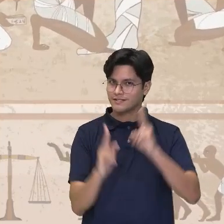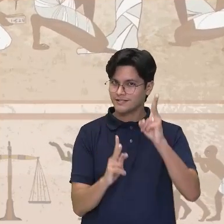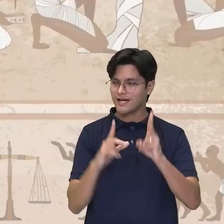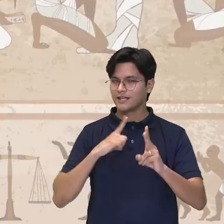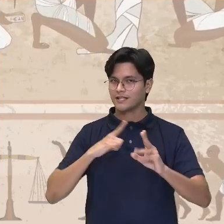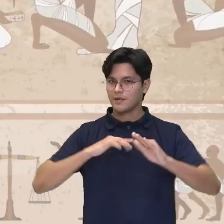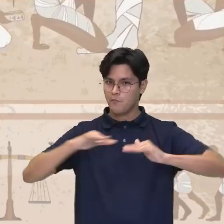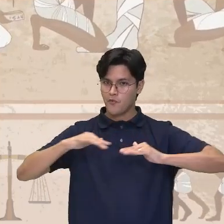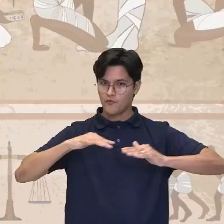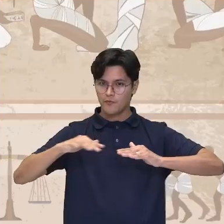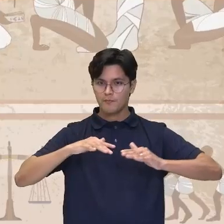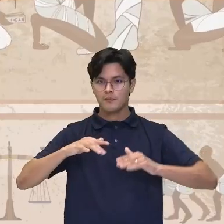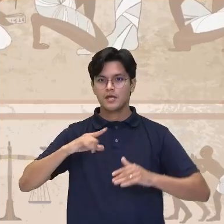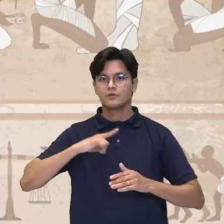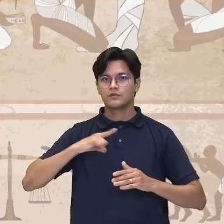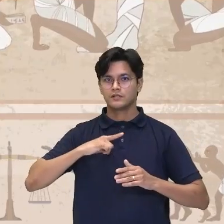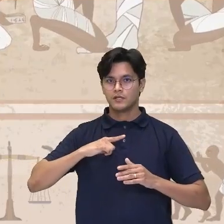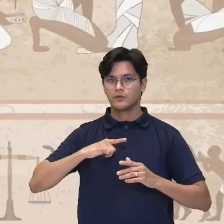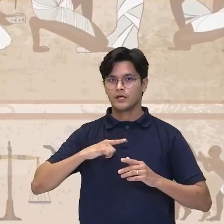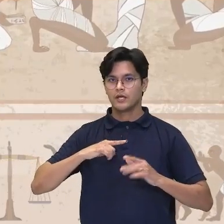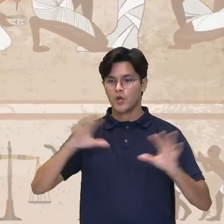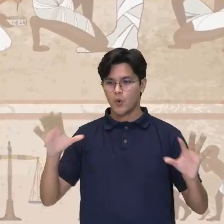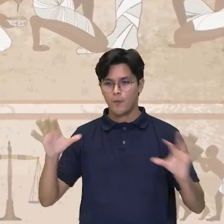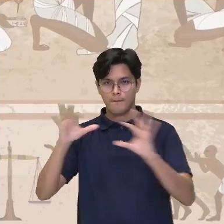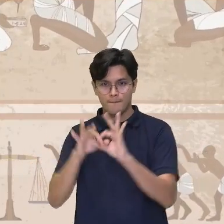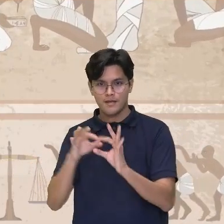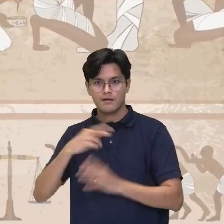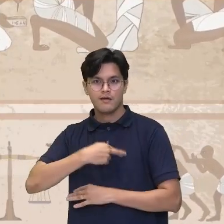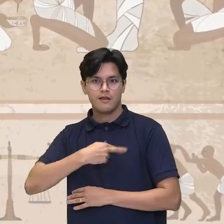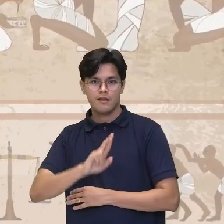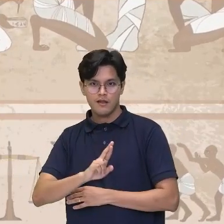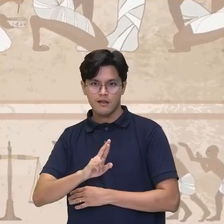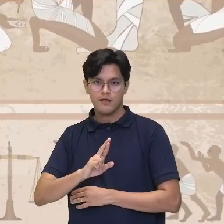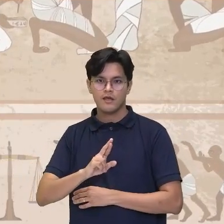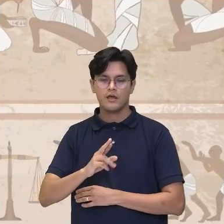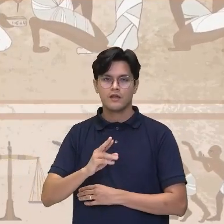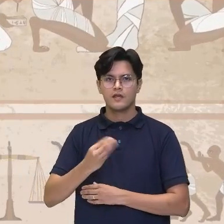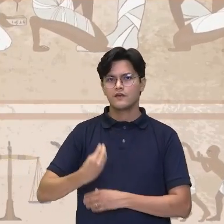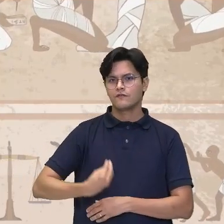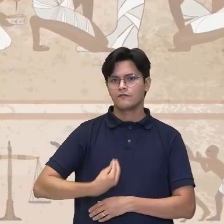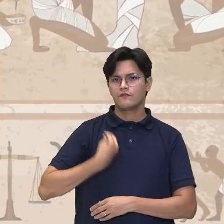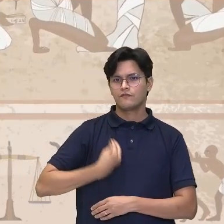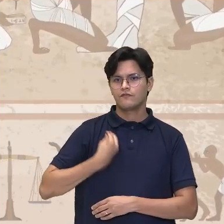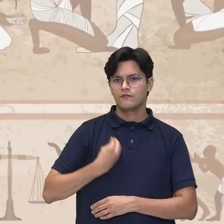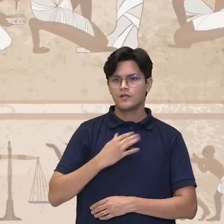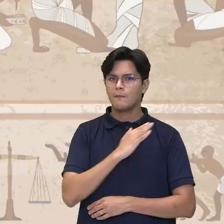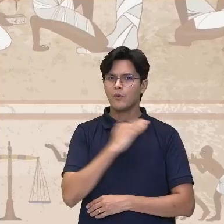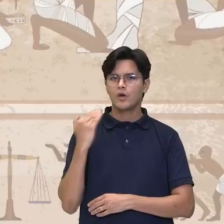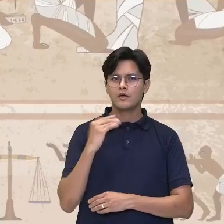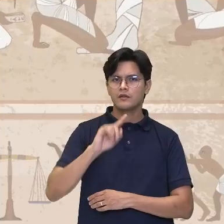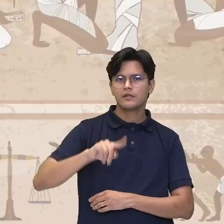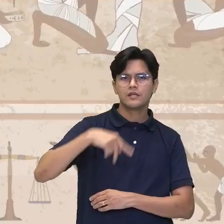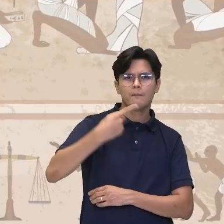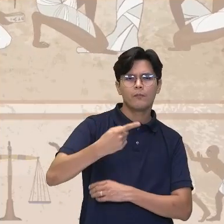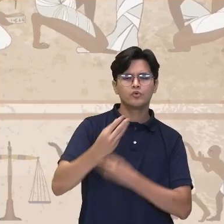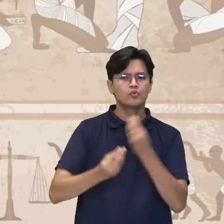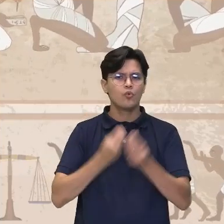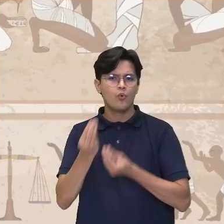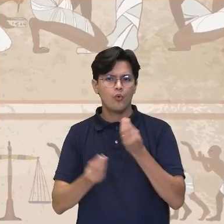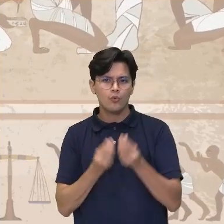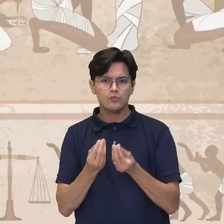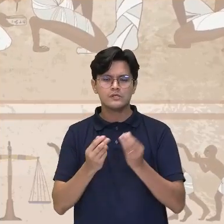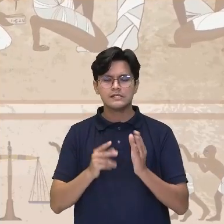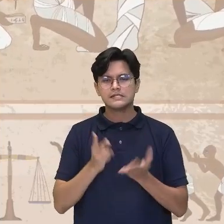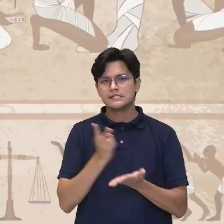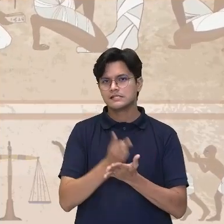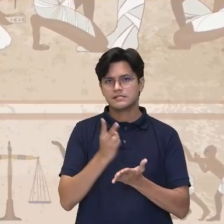está ligada muito à questão da religião, de uma vida pós-morte, e sempre algo retratando o faraó.